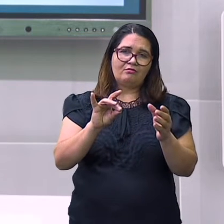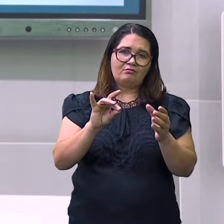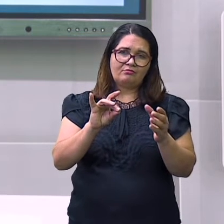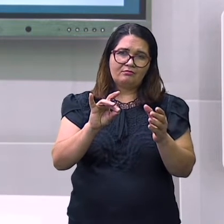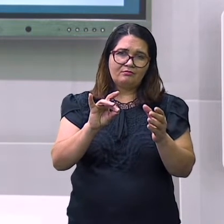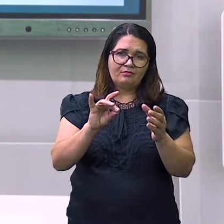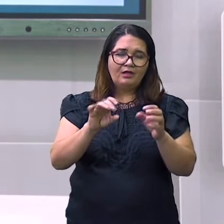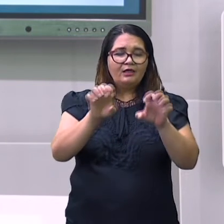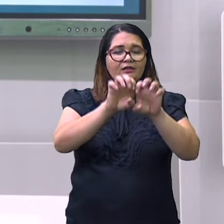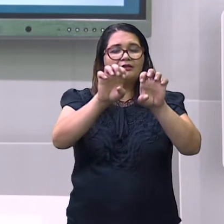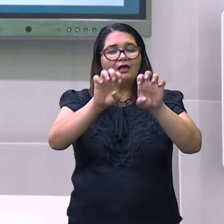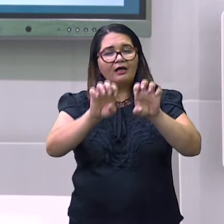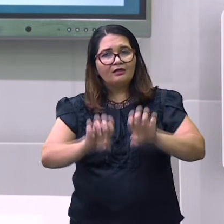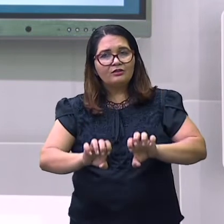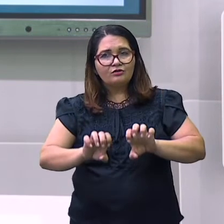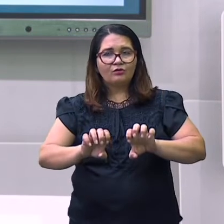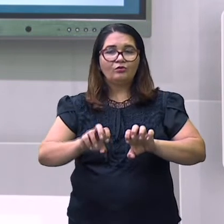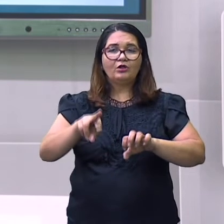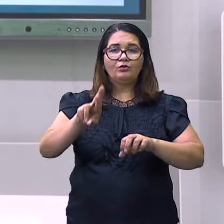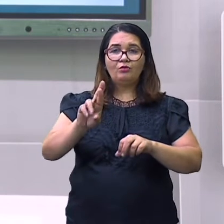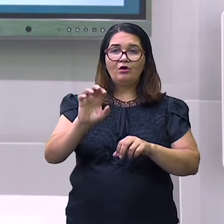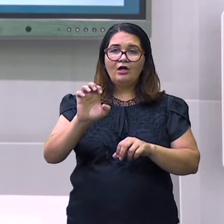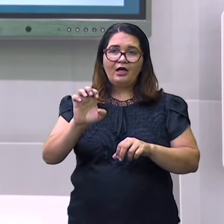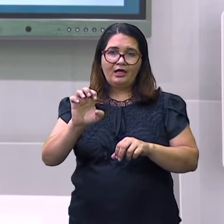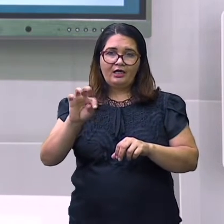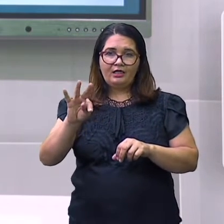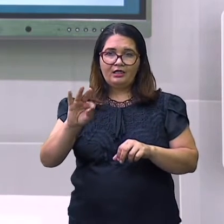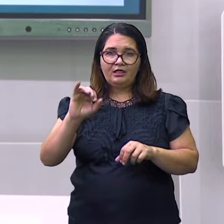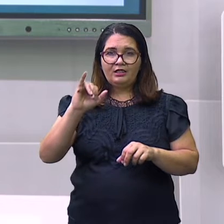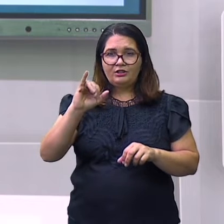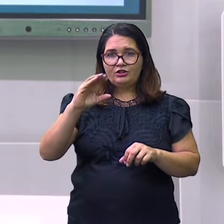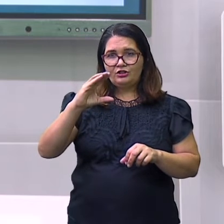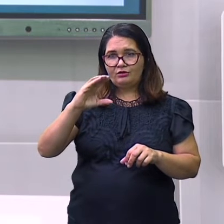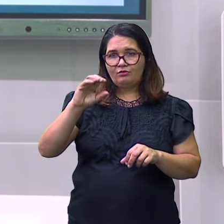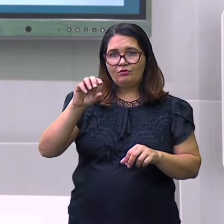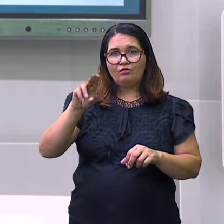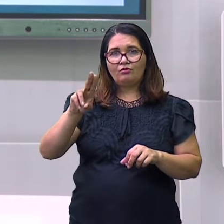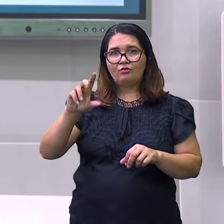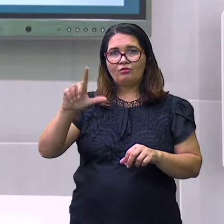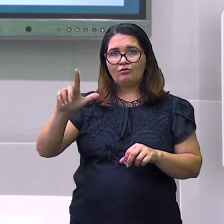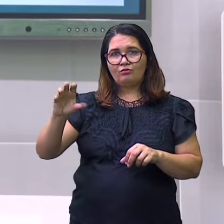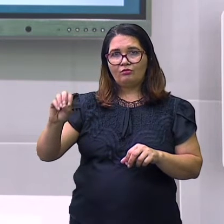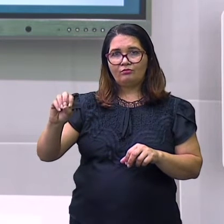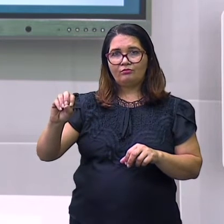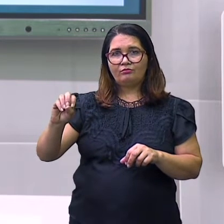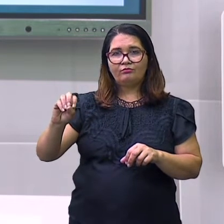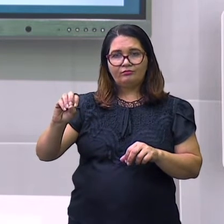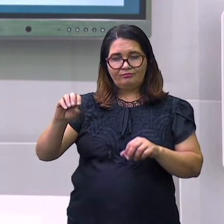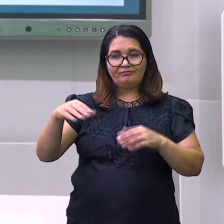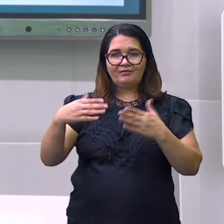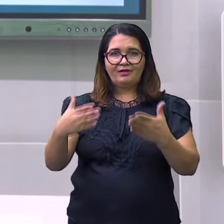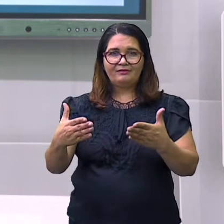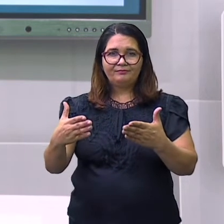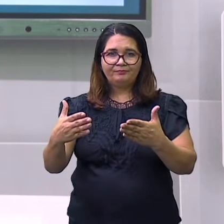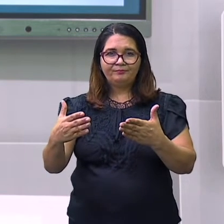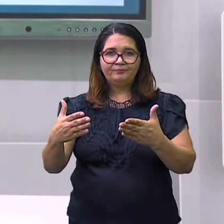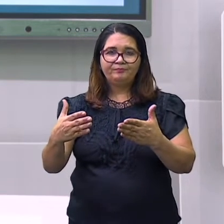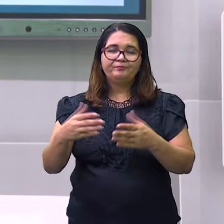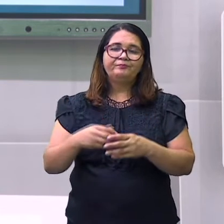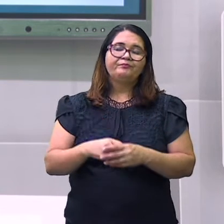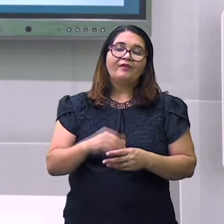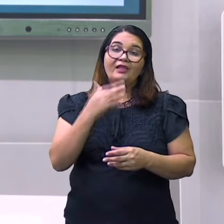a estrutura do retículo, que é esta dobradura ali que a gente fez, né? No tom laranja. Faz as